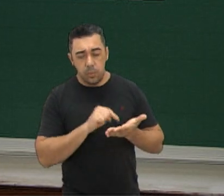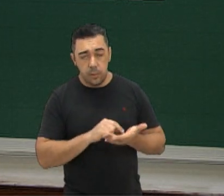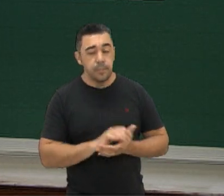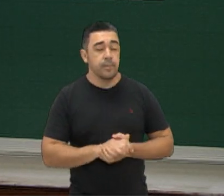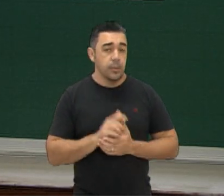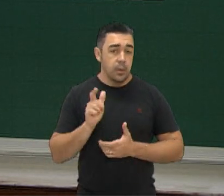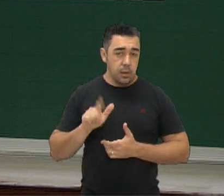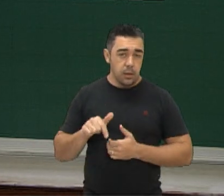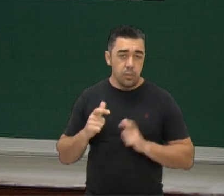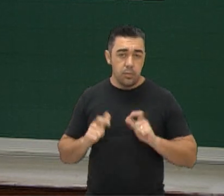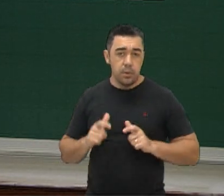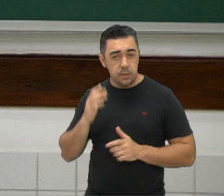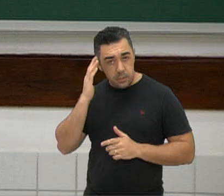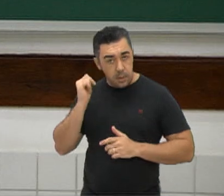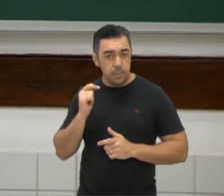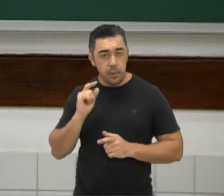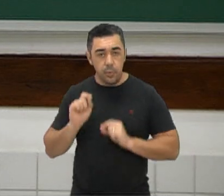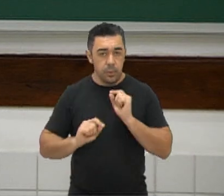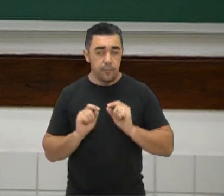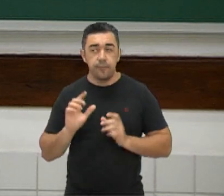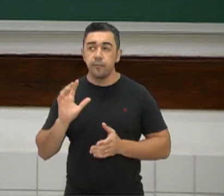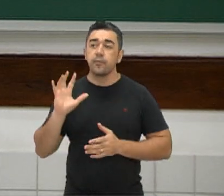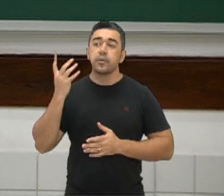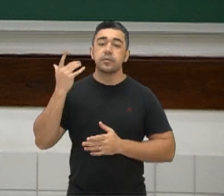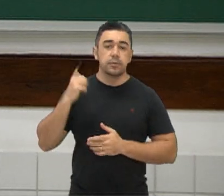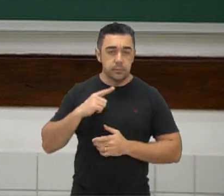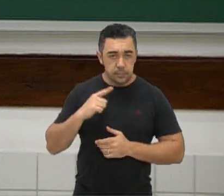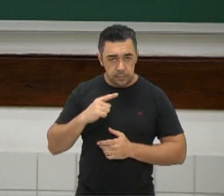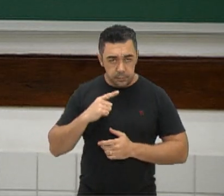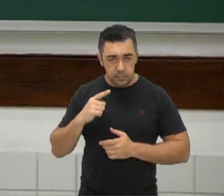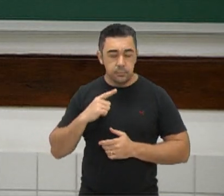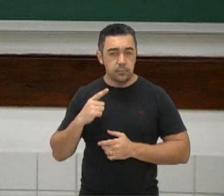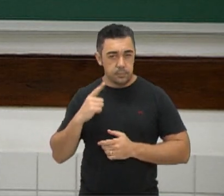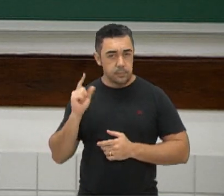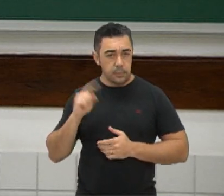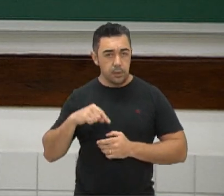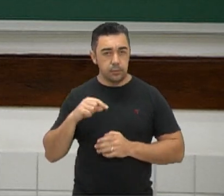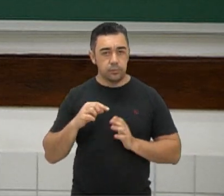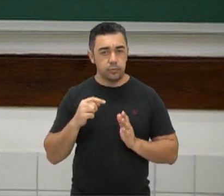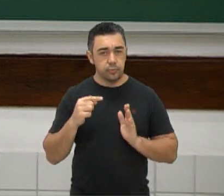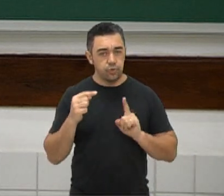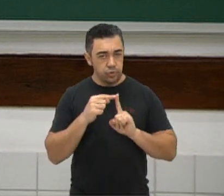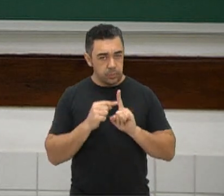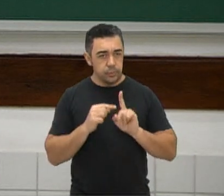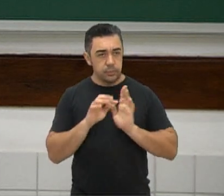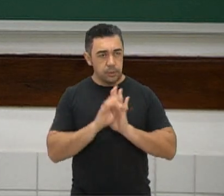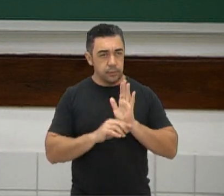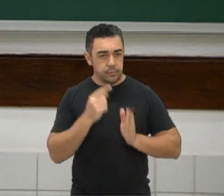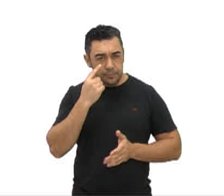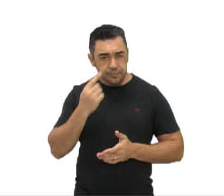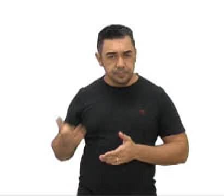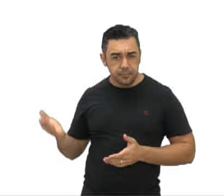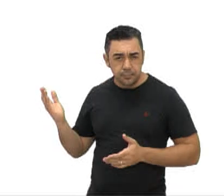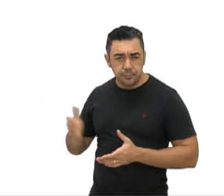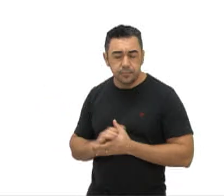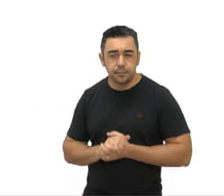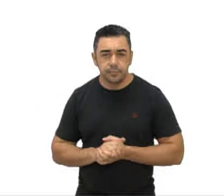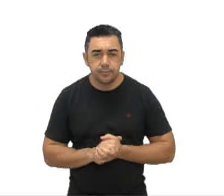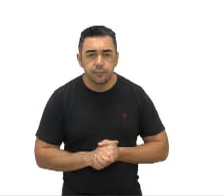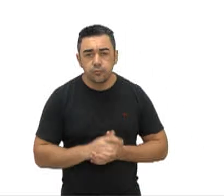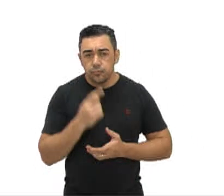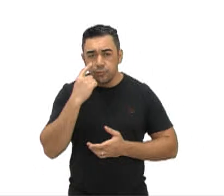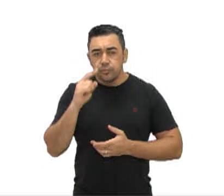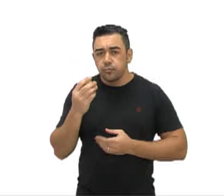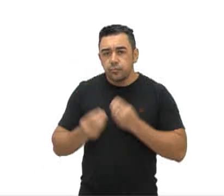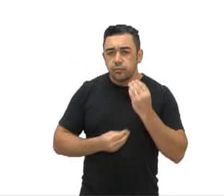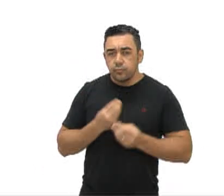São lugares onde nós podemos encontrar esse tipo de texto. A ver, entonces, vamos a ver uma